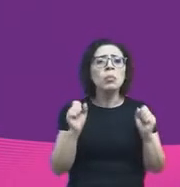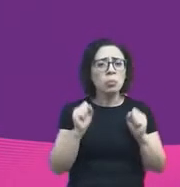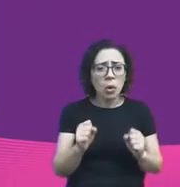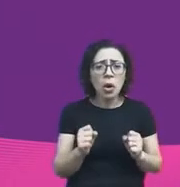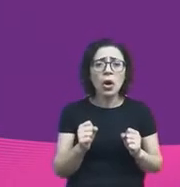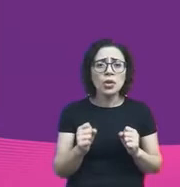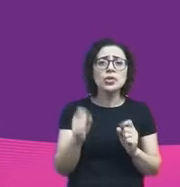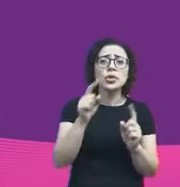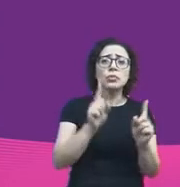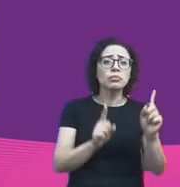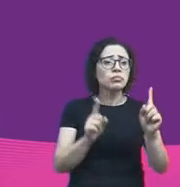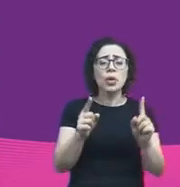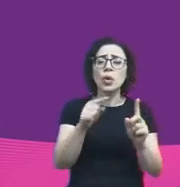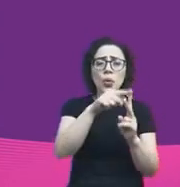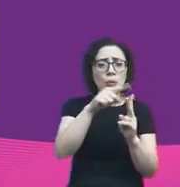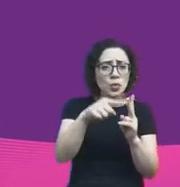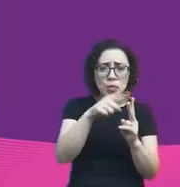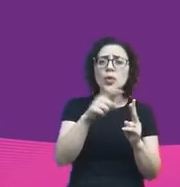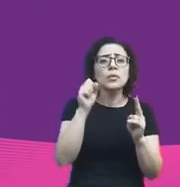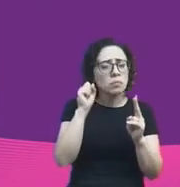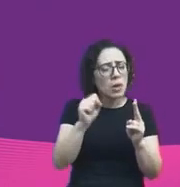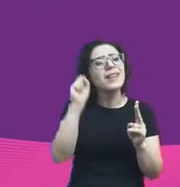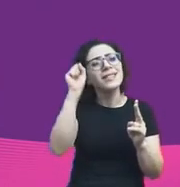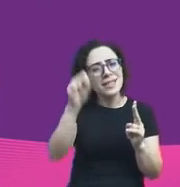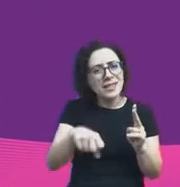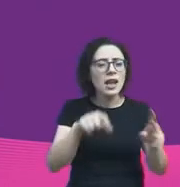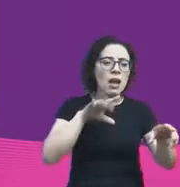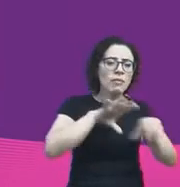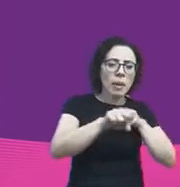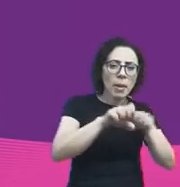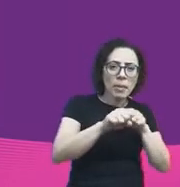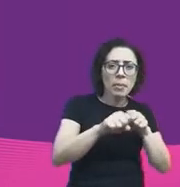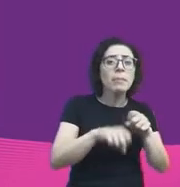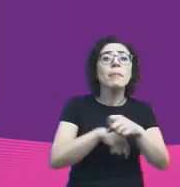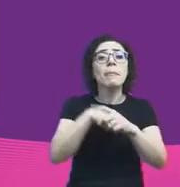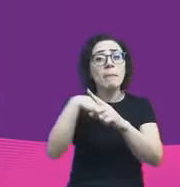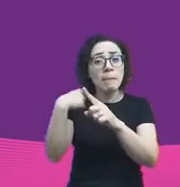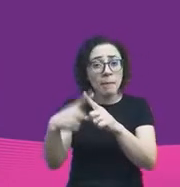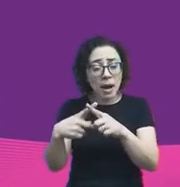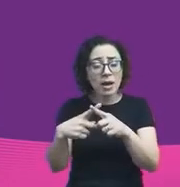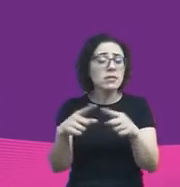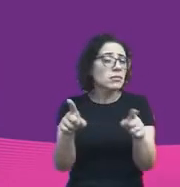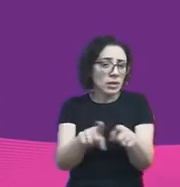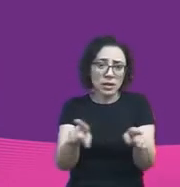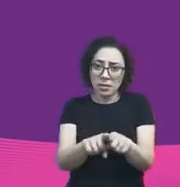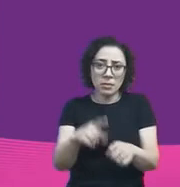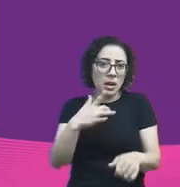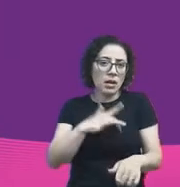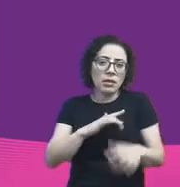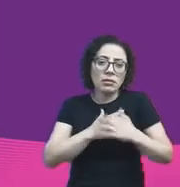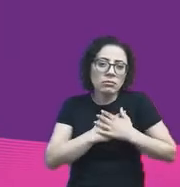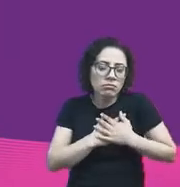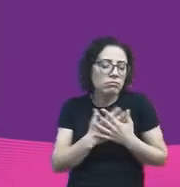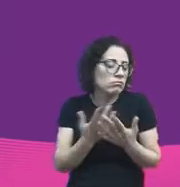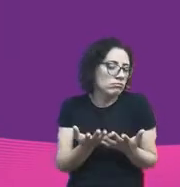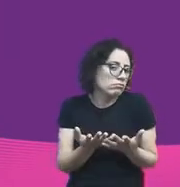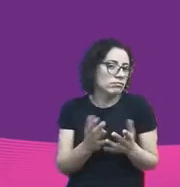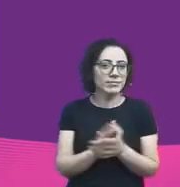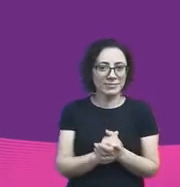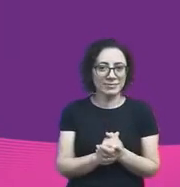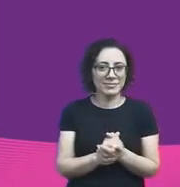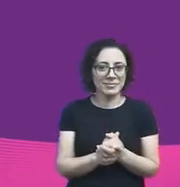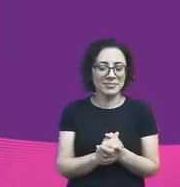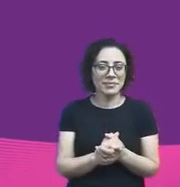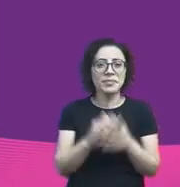tem compaixão, a performance financeira é infinitamente melhor do hospital. Então, a